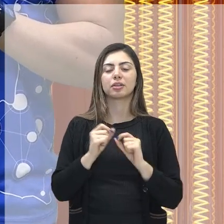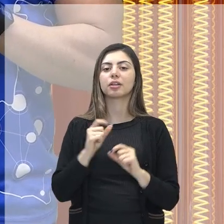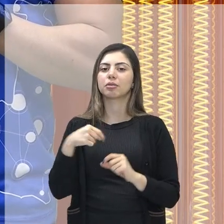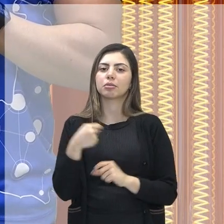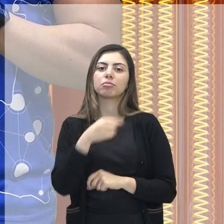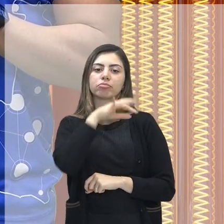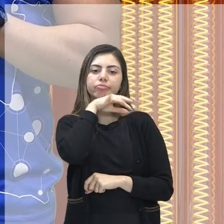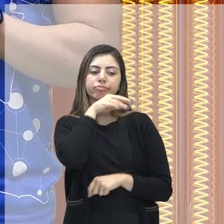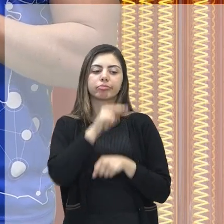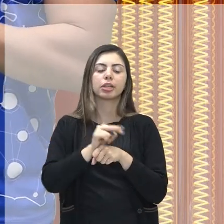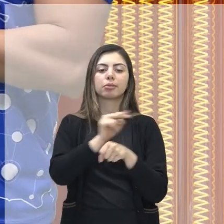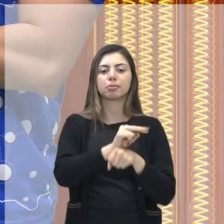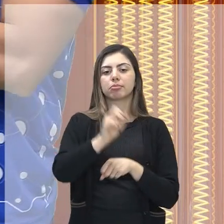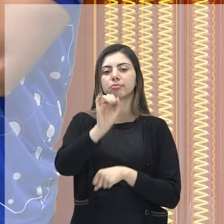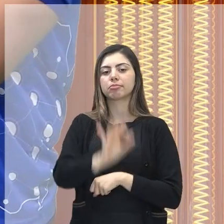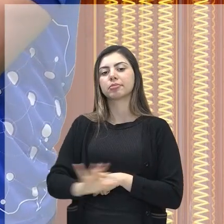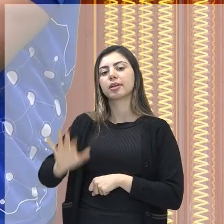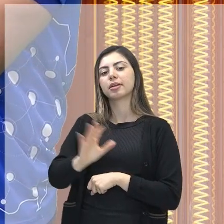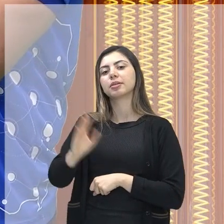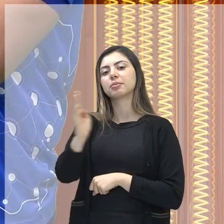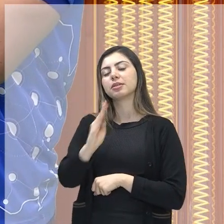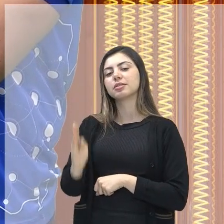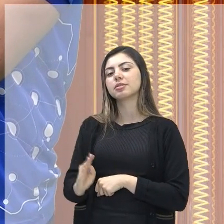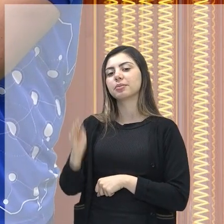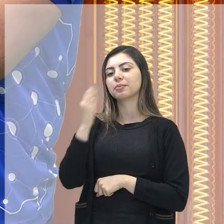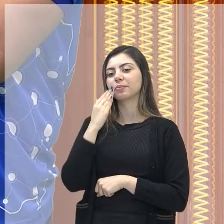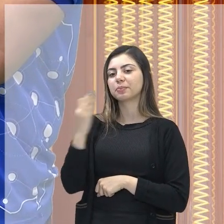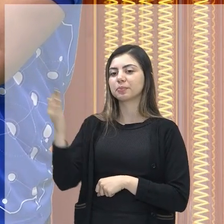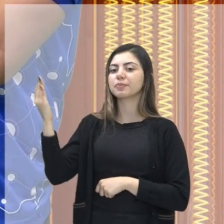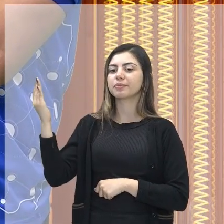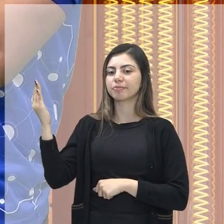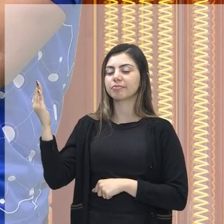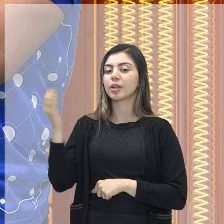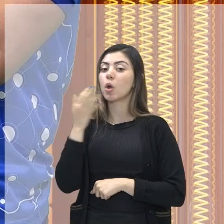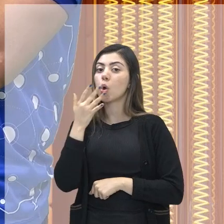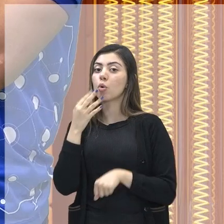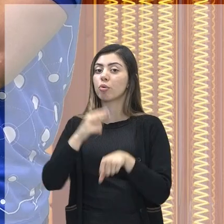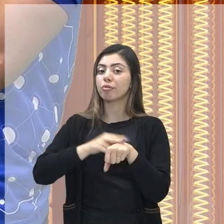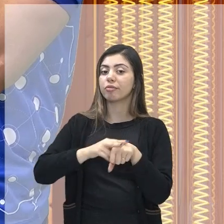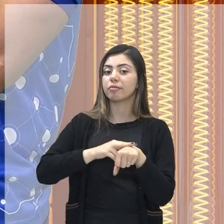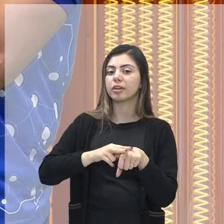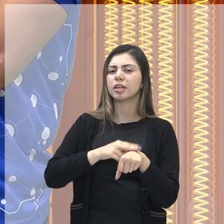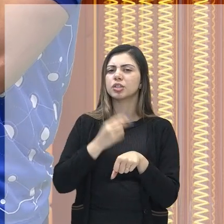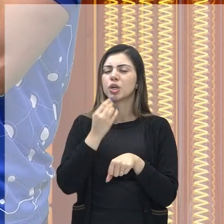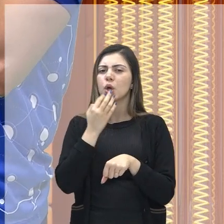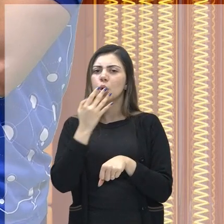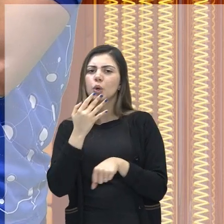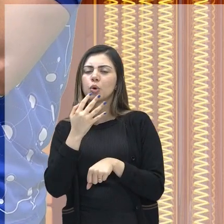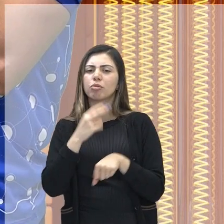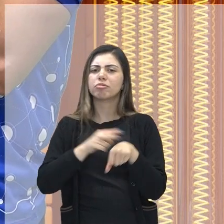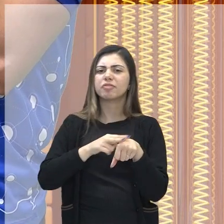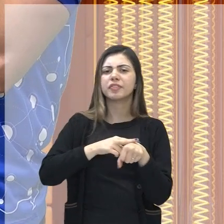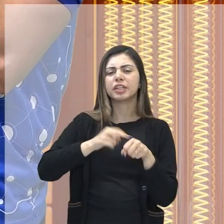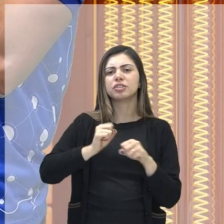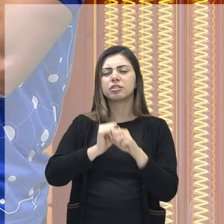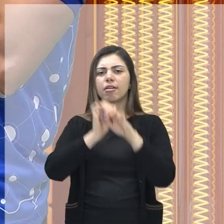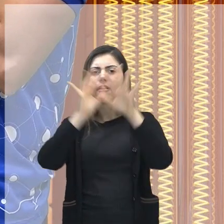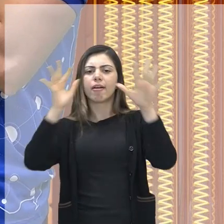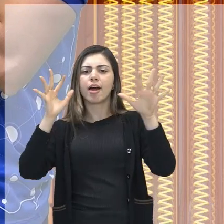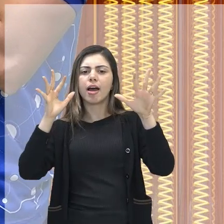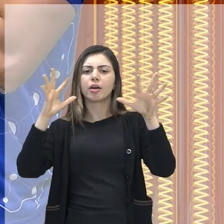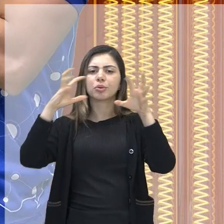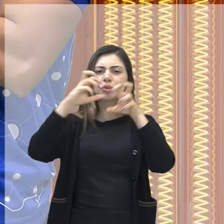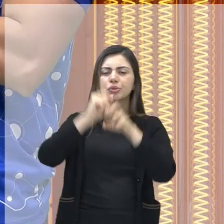tem no nosso território. Então vocês estão vendo aqui o mapinha que está na coloração verde, em diversos tons de verde, não é isso? E cada tom